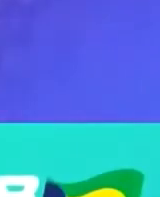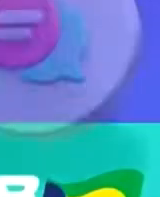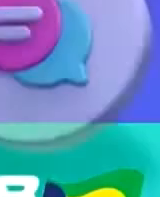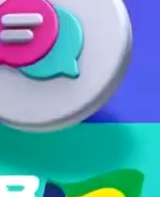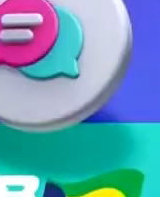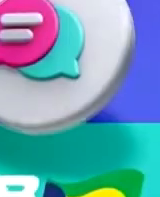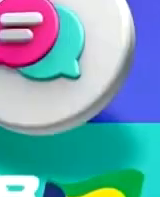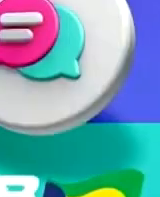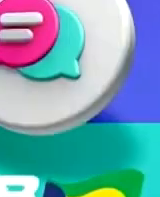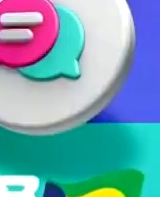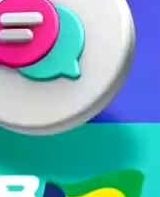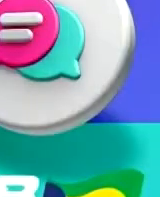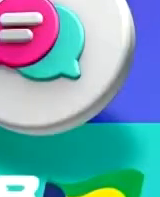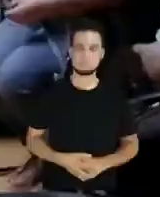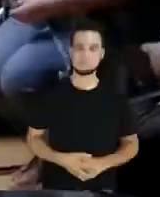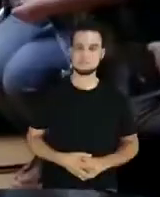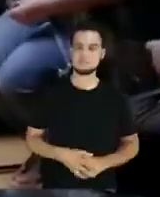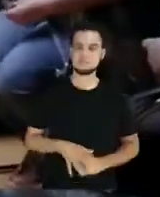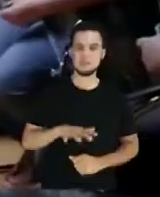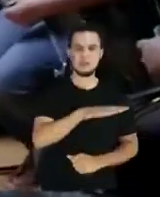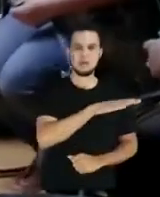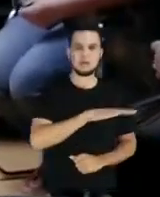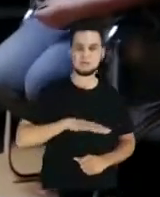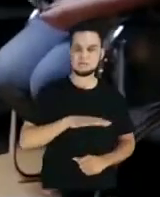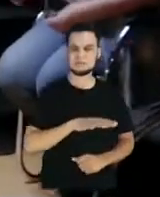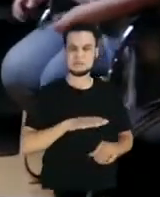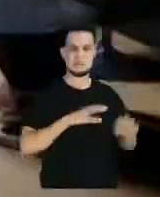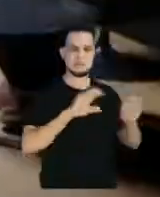Programa Luísa 45, Prefeita.